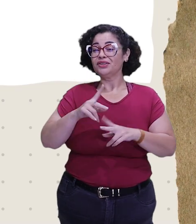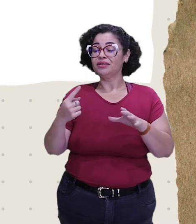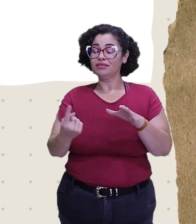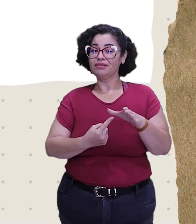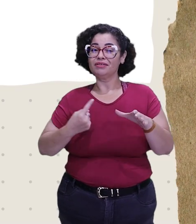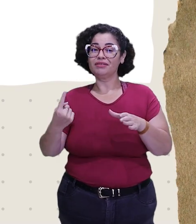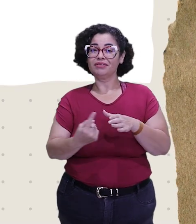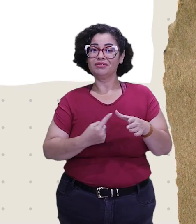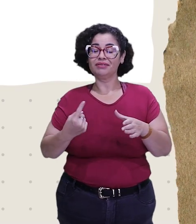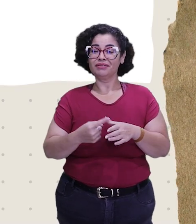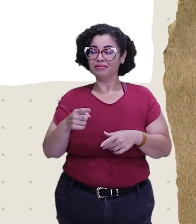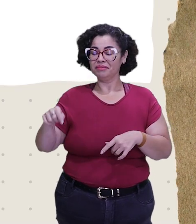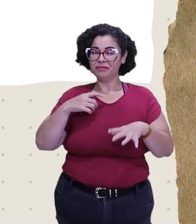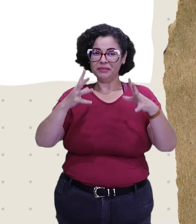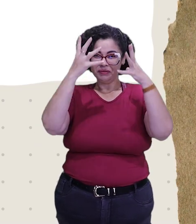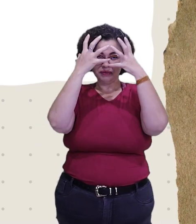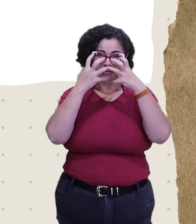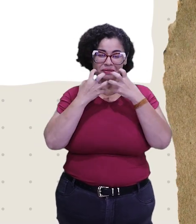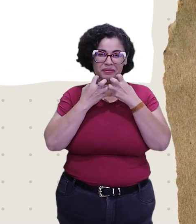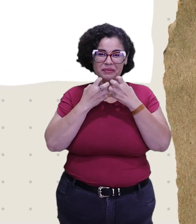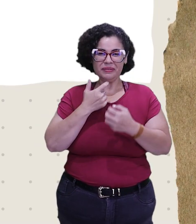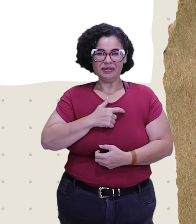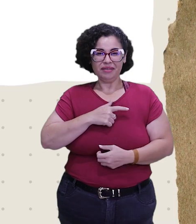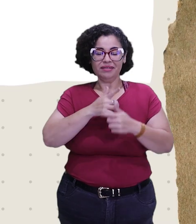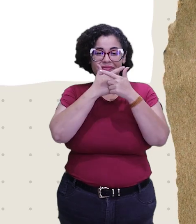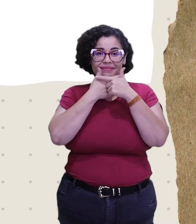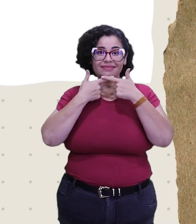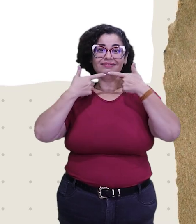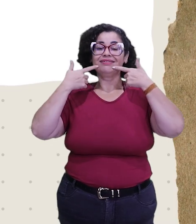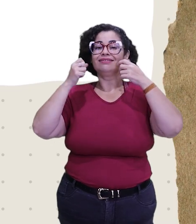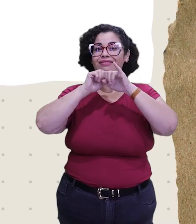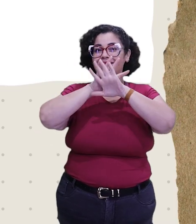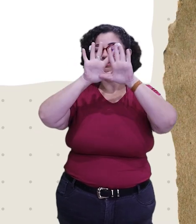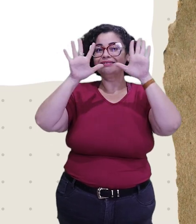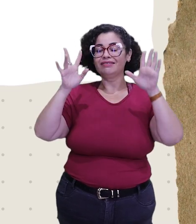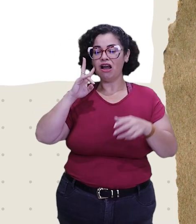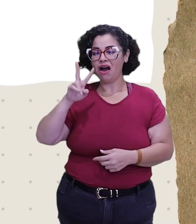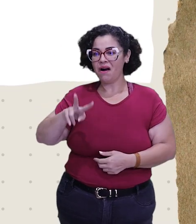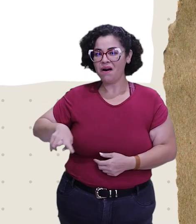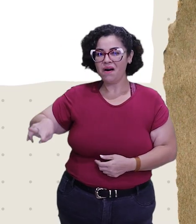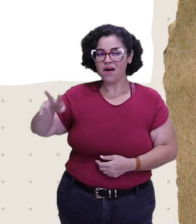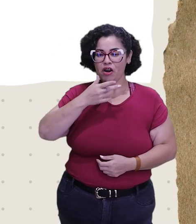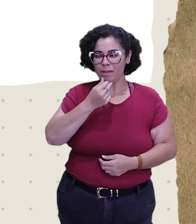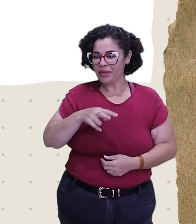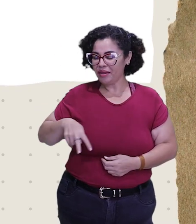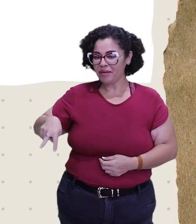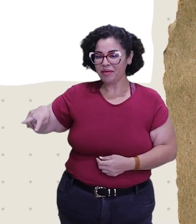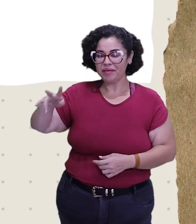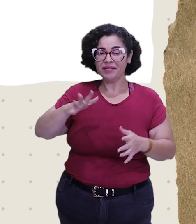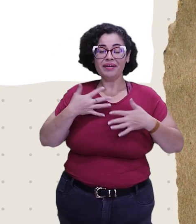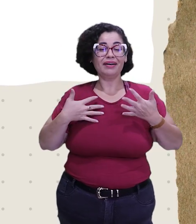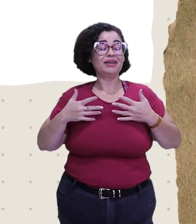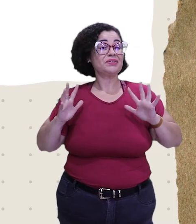O rosto sombrio de Volta Seca se abria num sorriso. Espiava a pianola, espiava os meninos envoltos